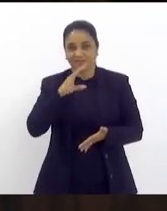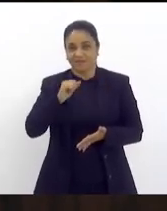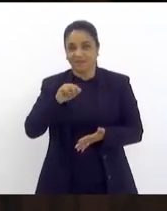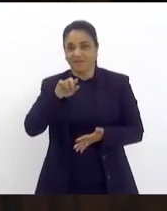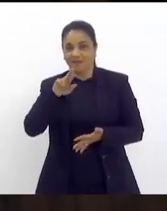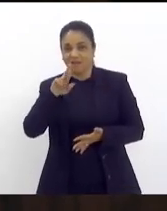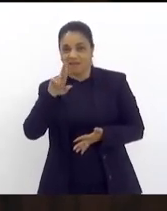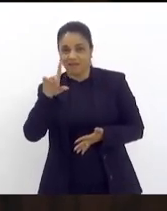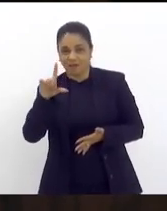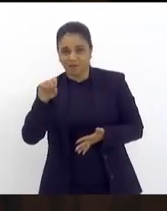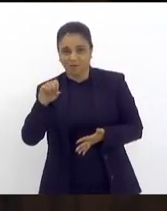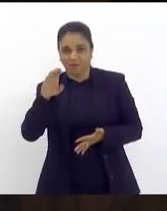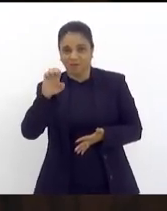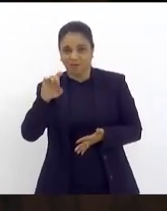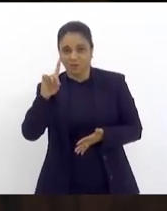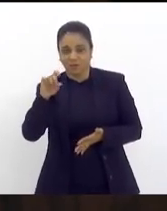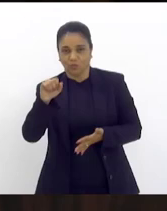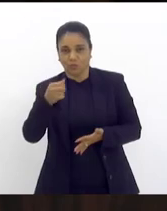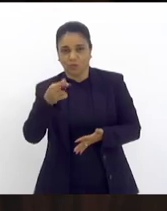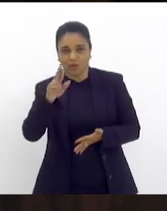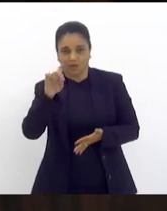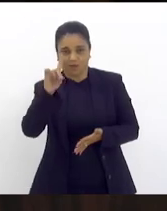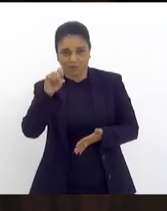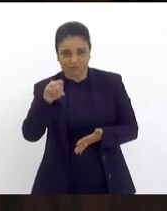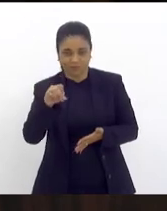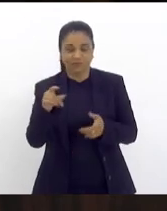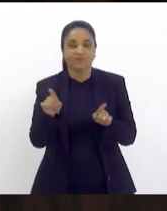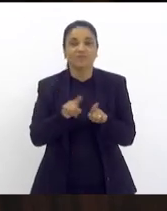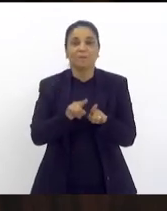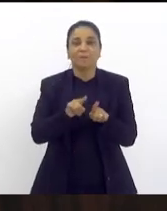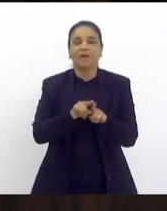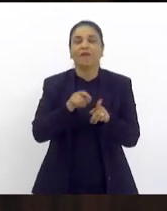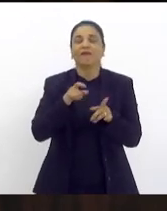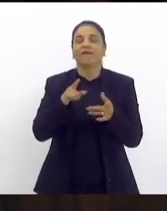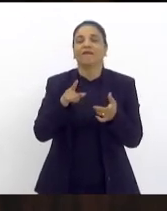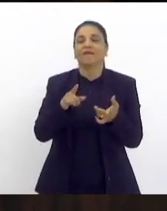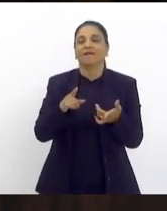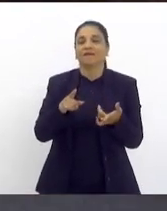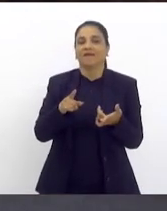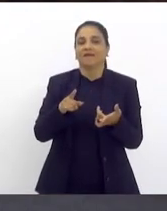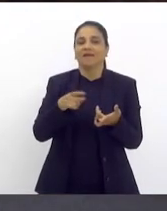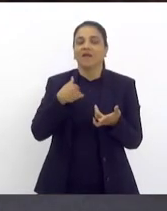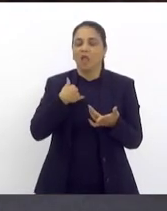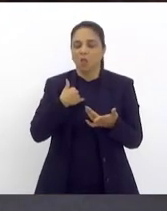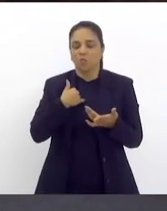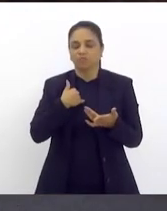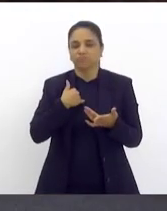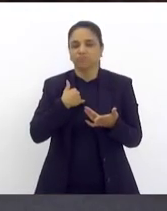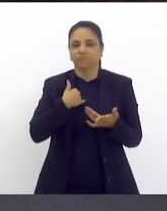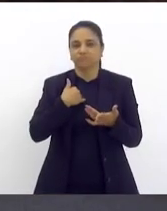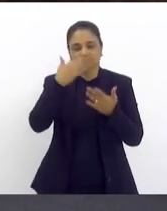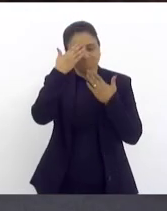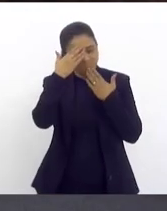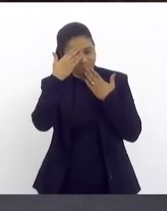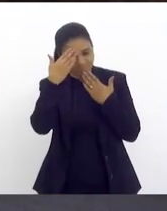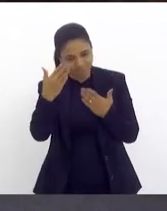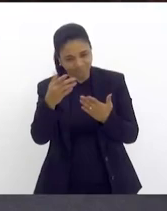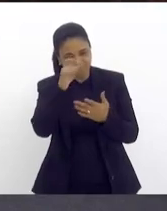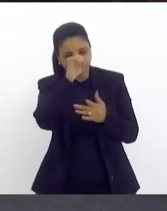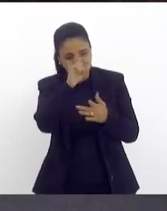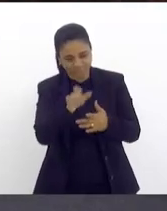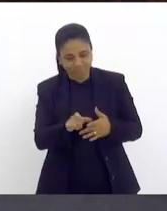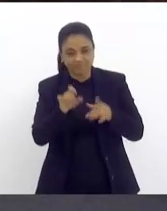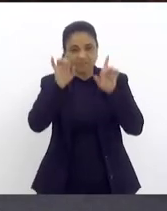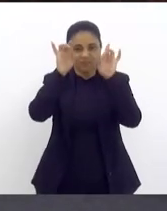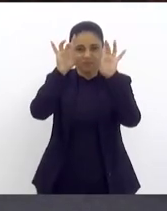Carlos Eduardo, doutor Zóia, ao qual eu faço um agradecimento especial,